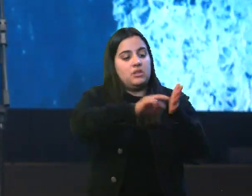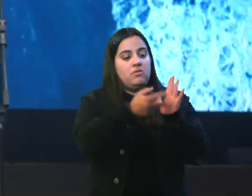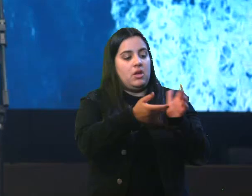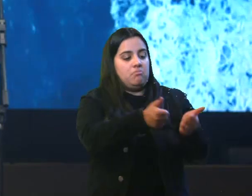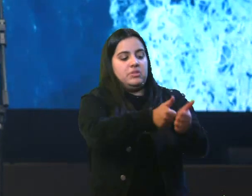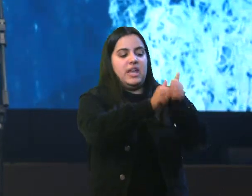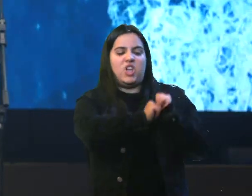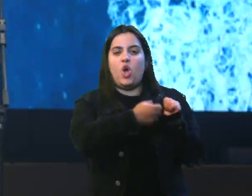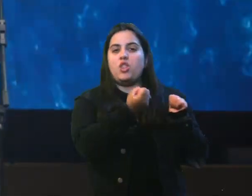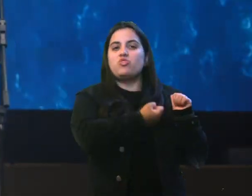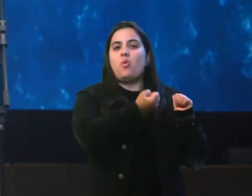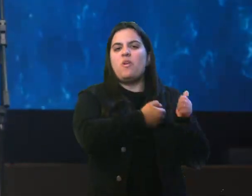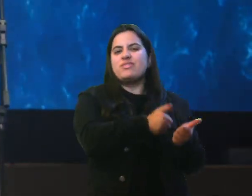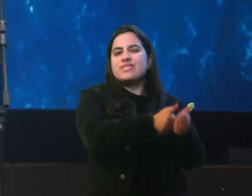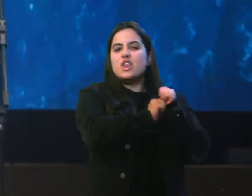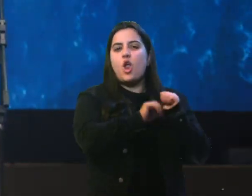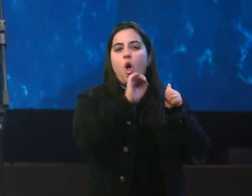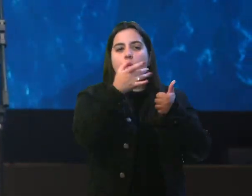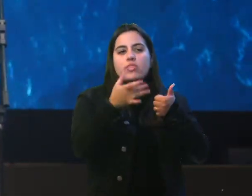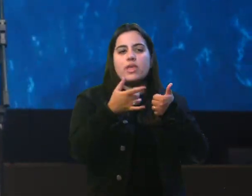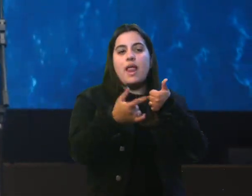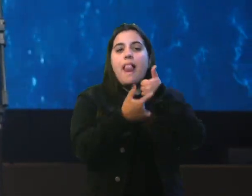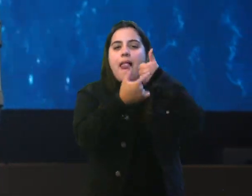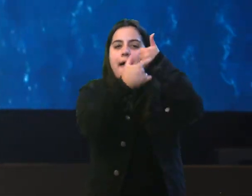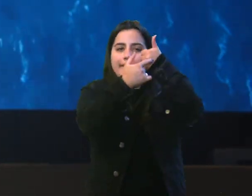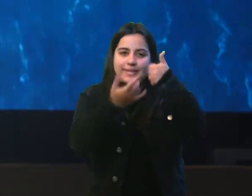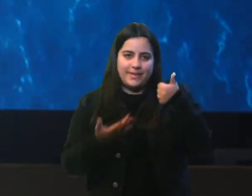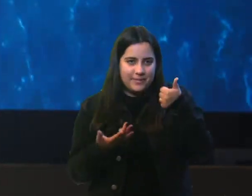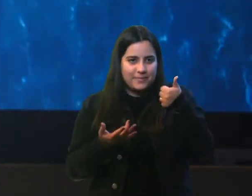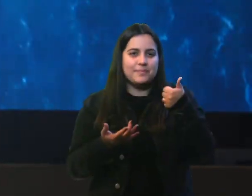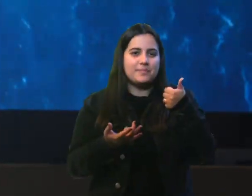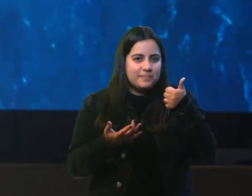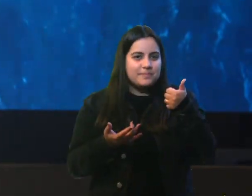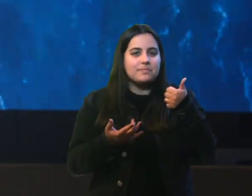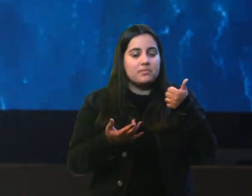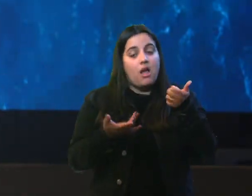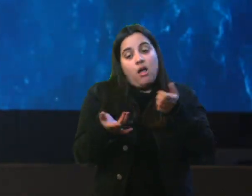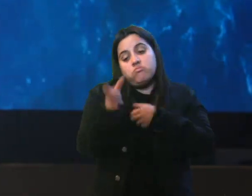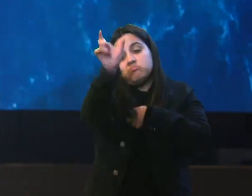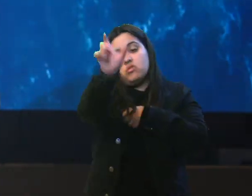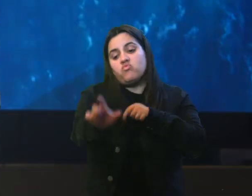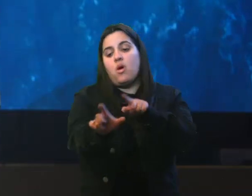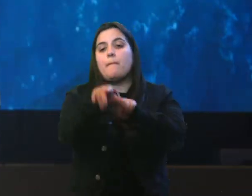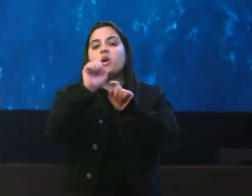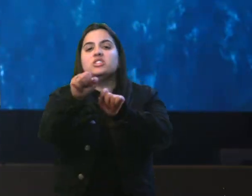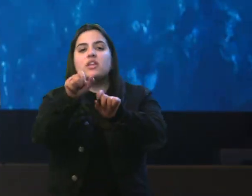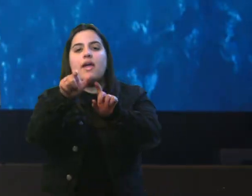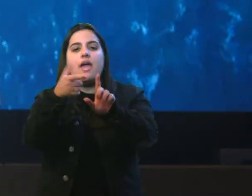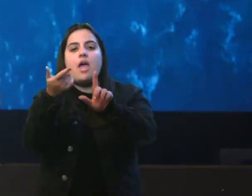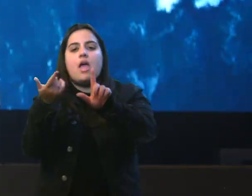seguidores, número de likes. Para outros pode ser influência.